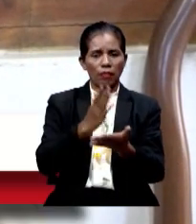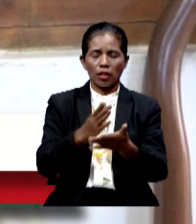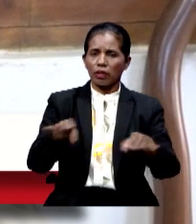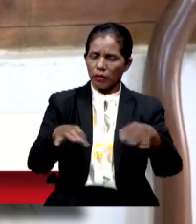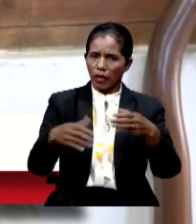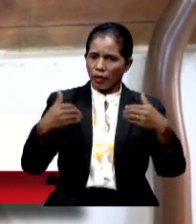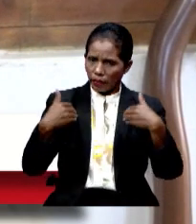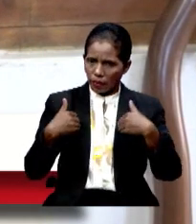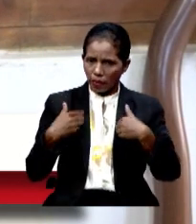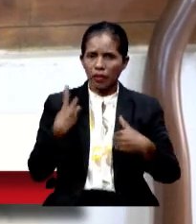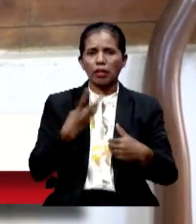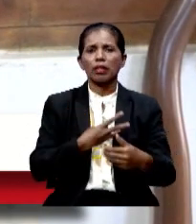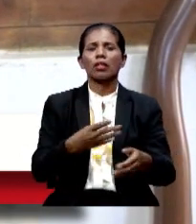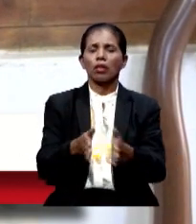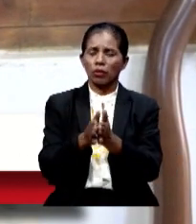ito tem que ter